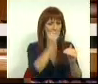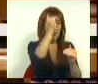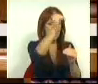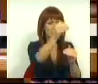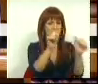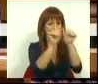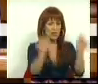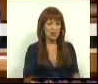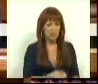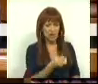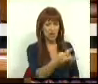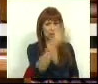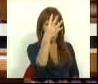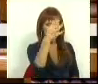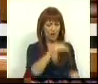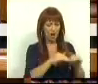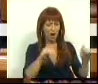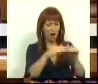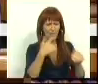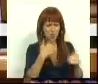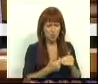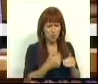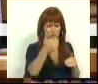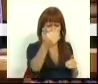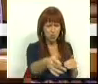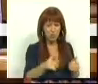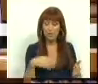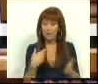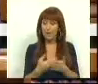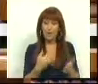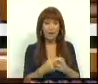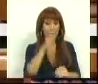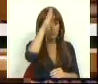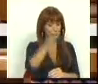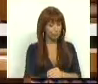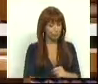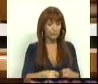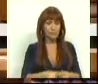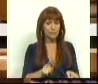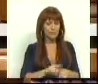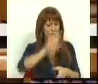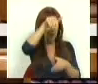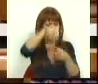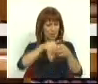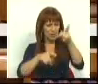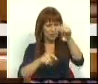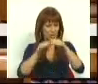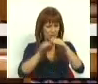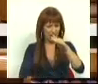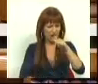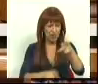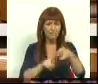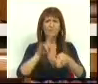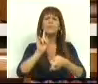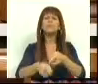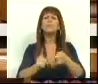4 sistemas, portanto a uma escala enorme, dotá-los de uma verticalização, ou seja, incluindo-lhes a baixa,